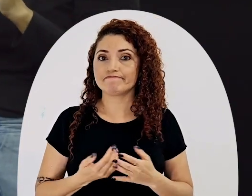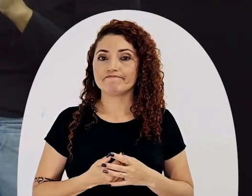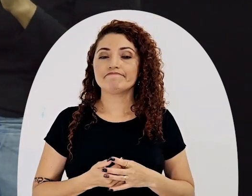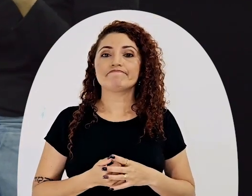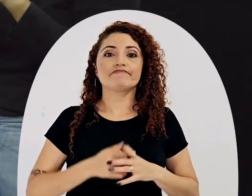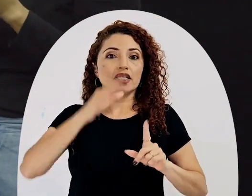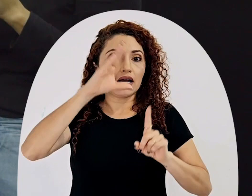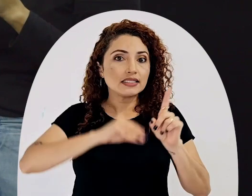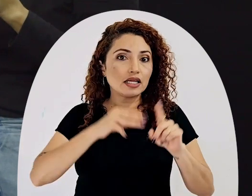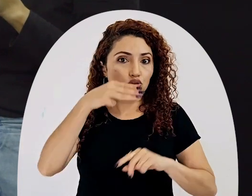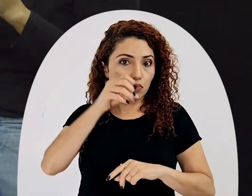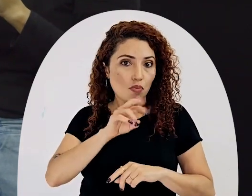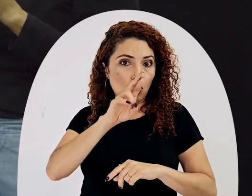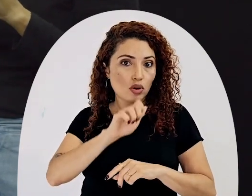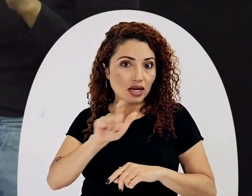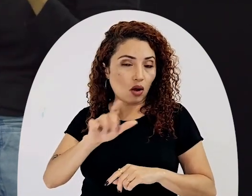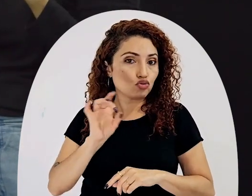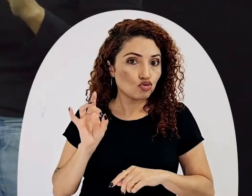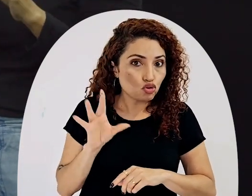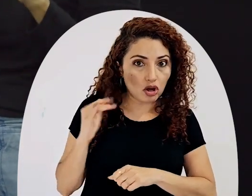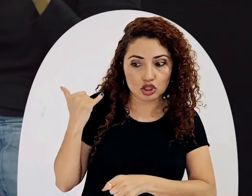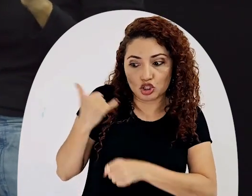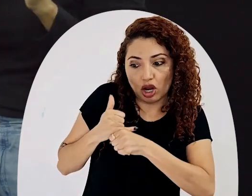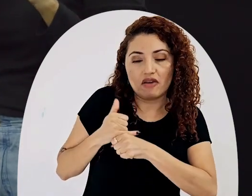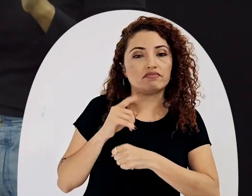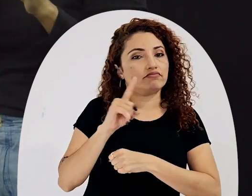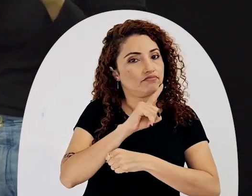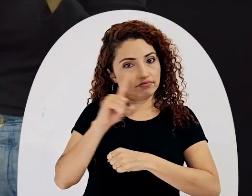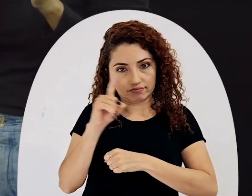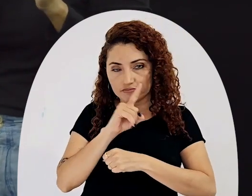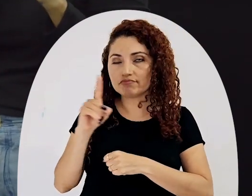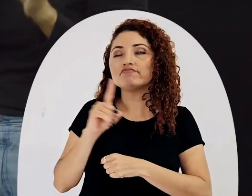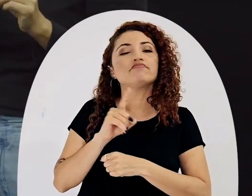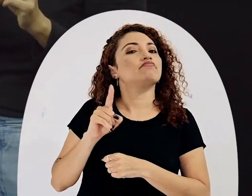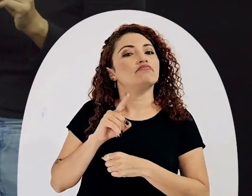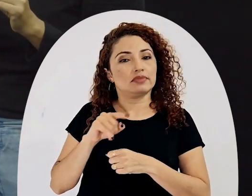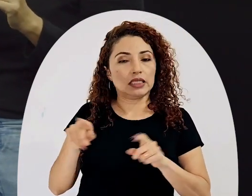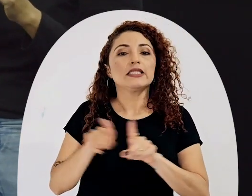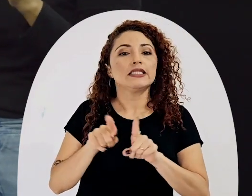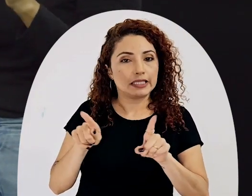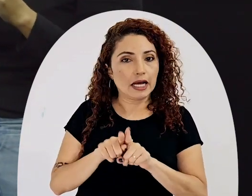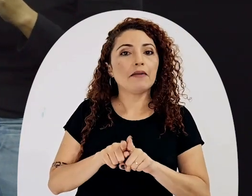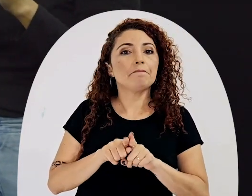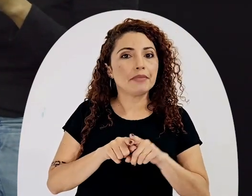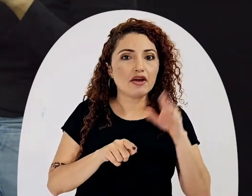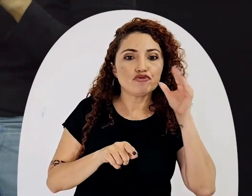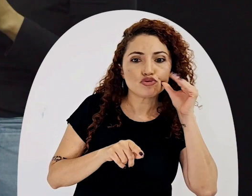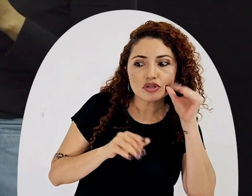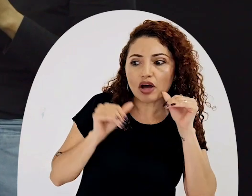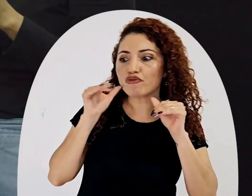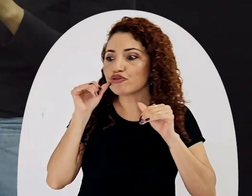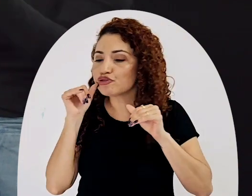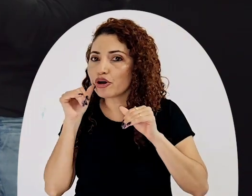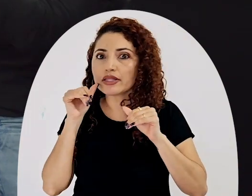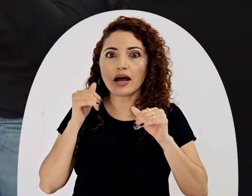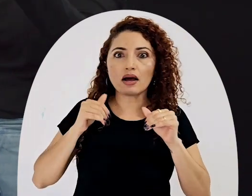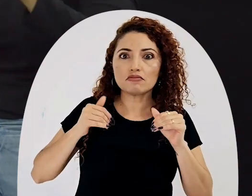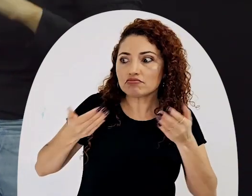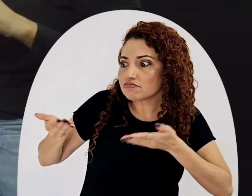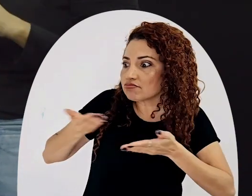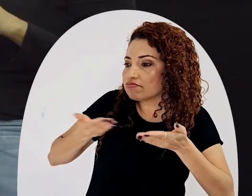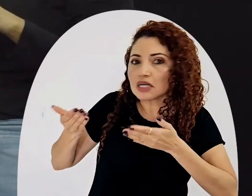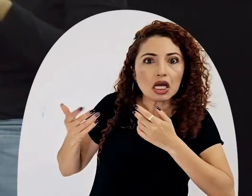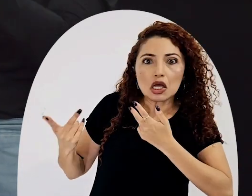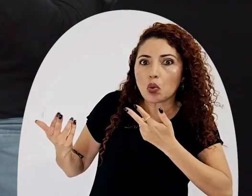é só dos chefes. Acontece muitas vezes, muito comumente, também entre colegas que estão ali na